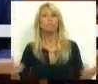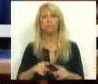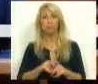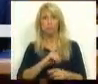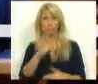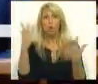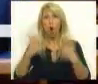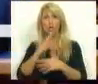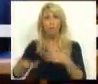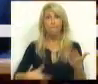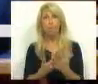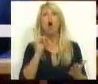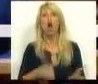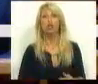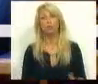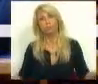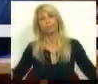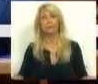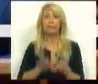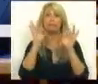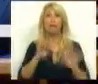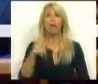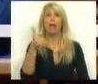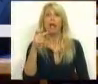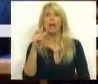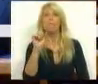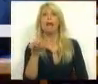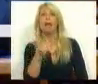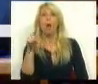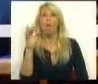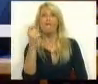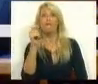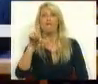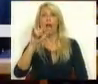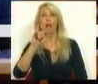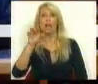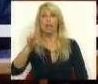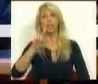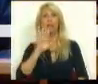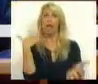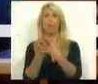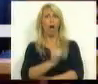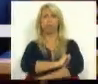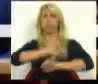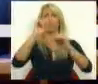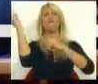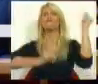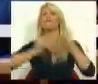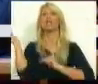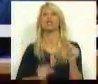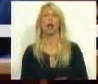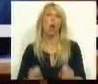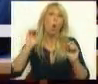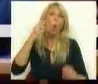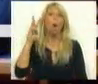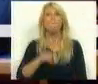Lançar, segundo Bagão Félix, um napalm fiscal, ou, como diz Marques Mendes, um assalto